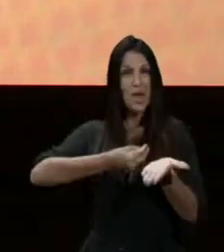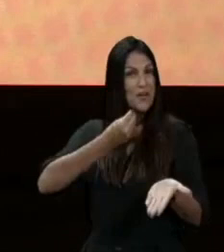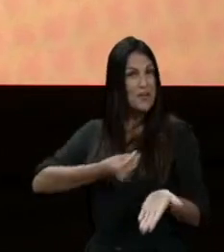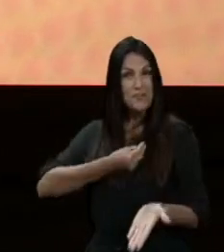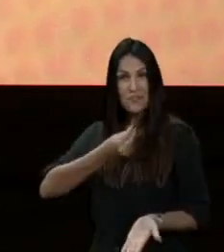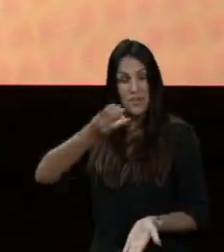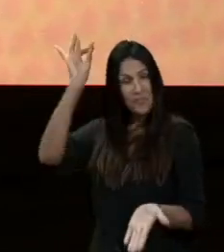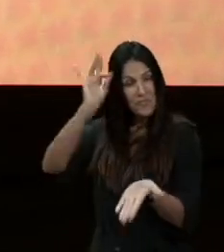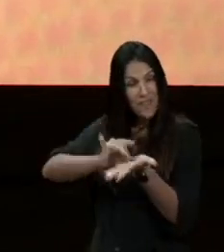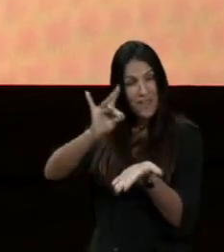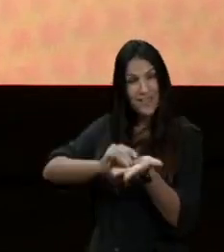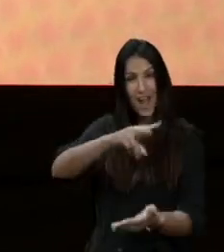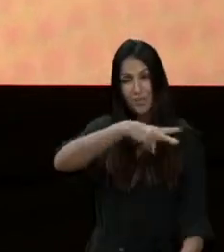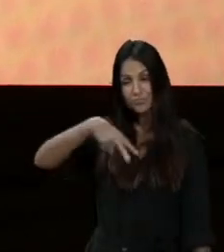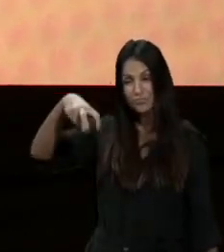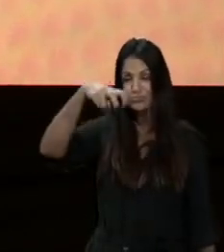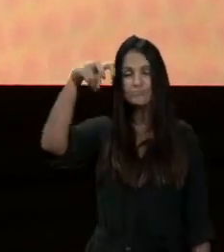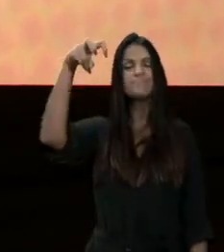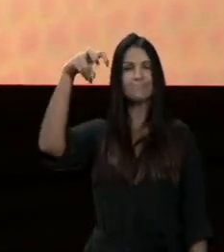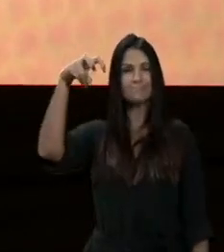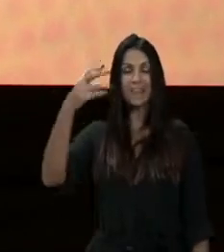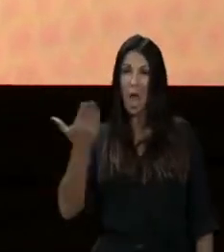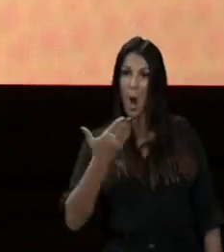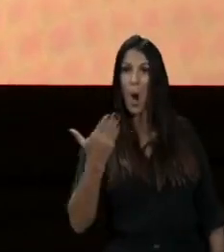te provo que ele tá vivo ele falou comigo hoje